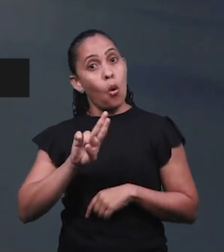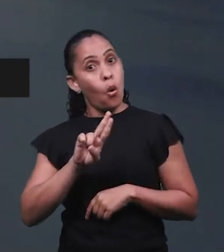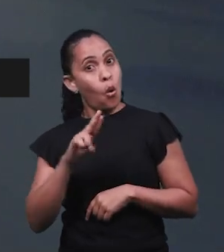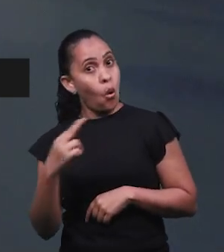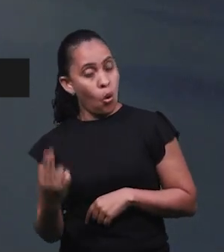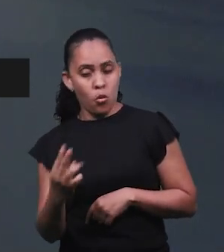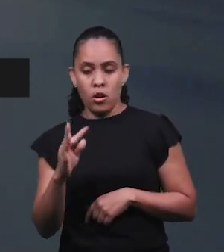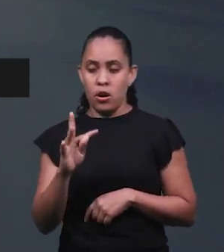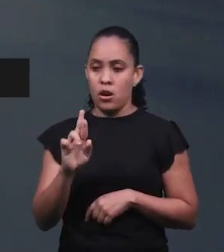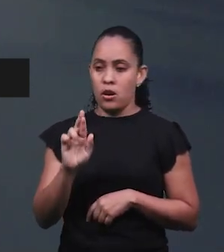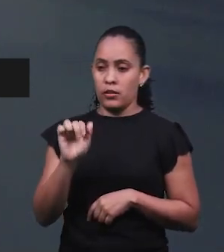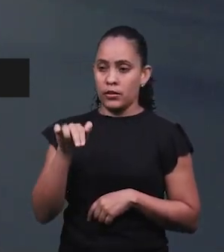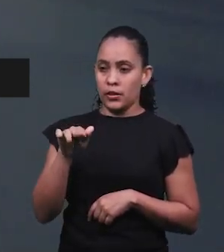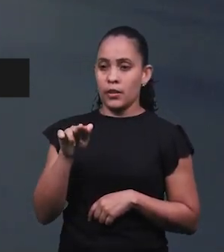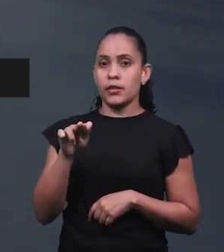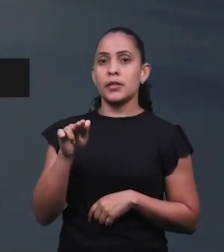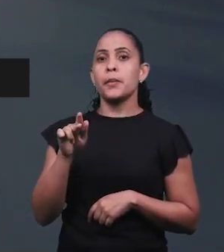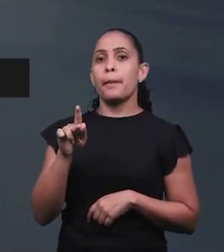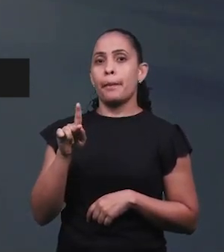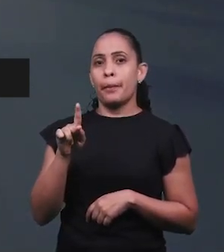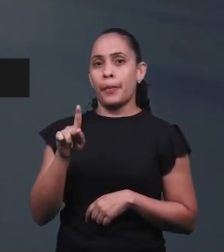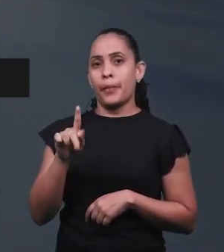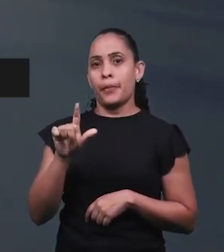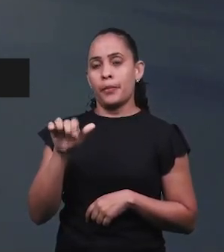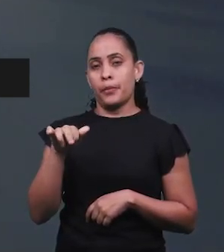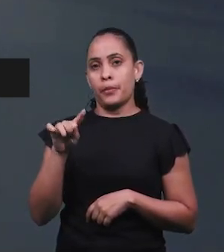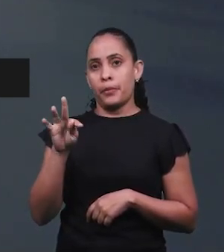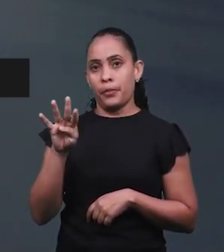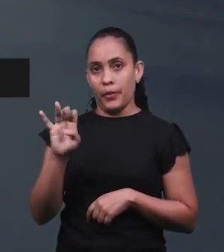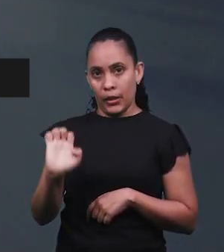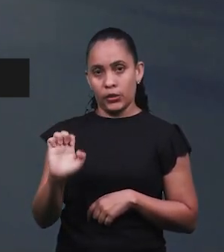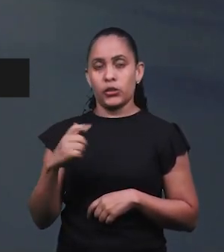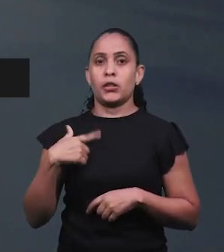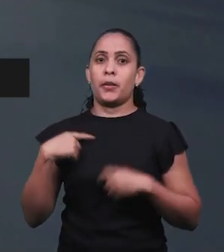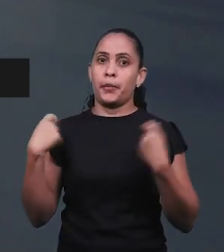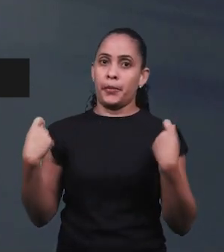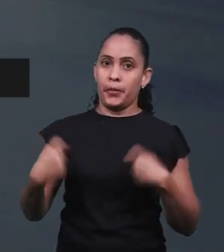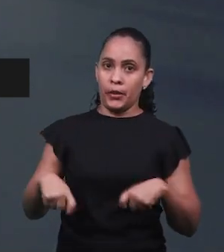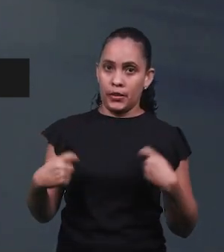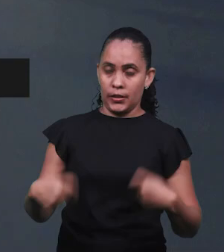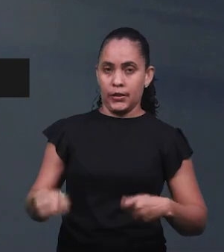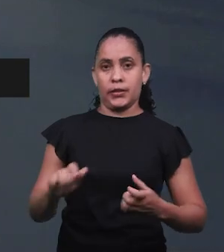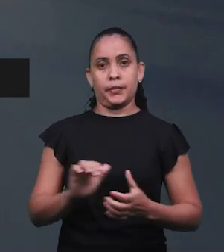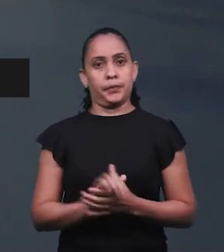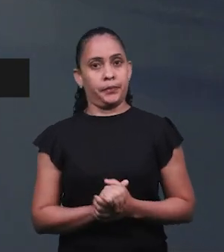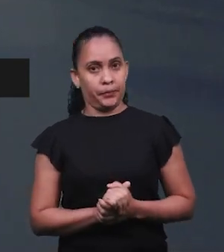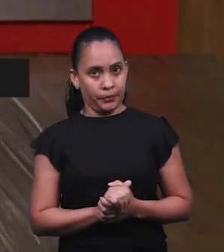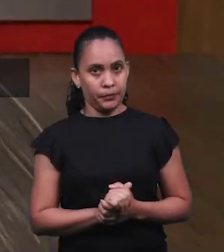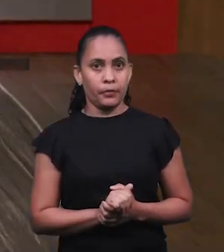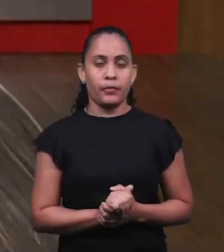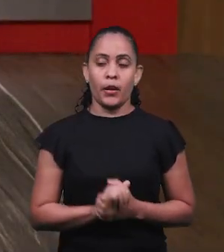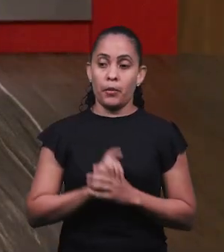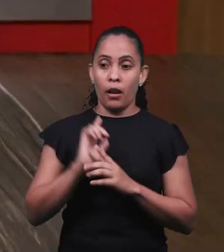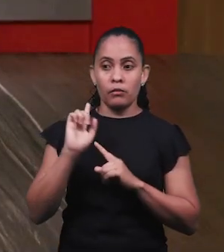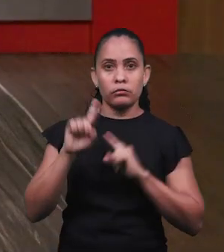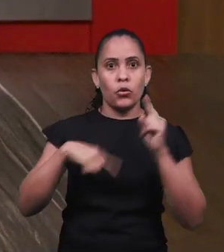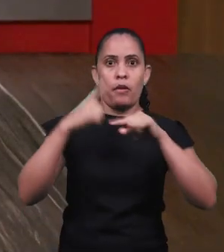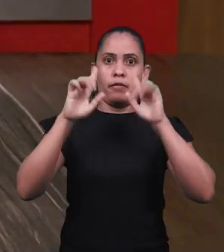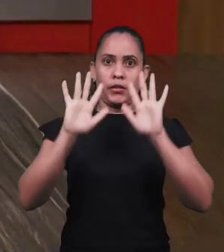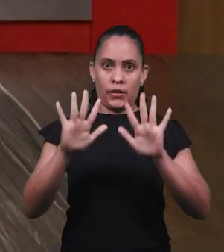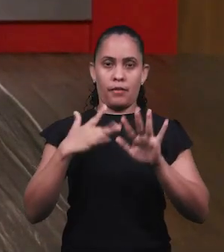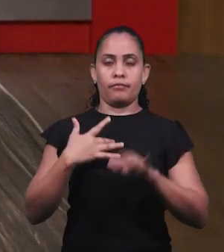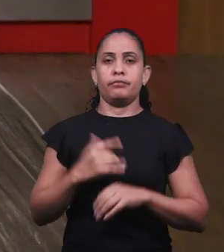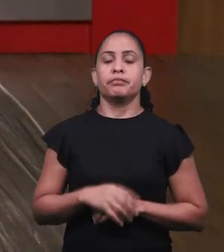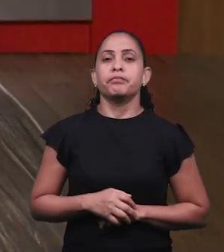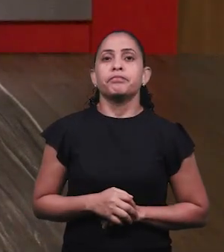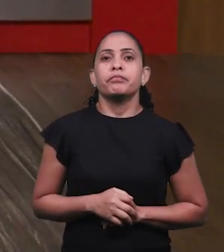que são os 3 tipos de tratamento para a doença renal crônica numa fase avançada. O que o